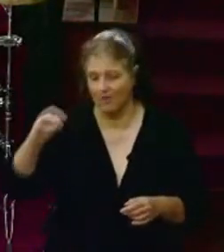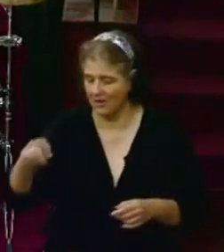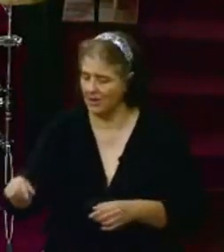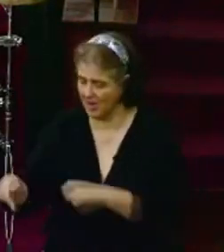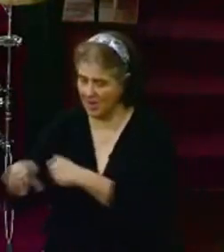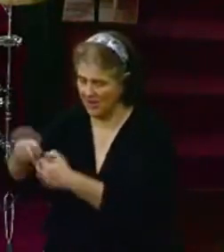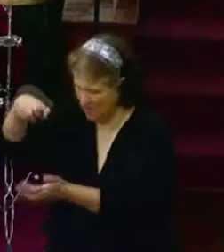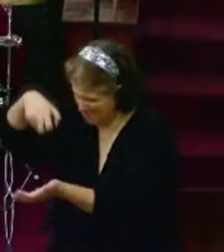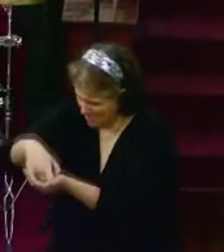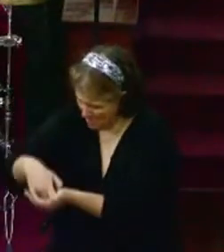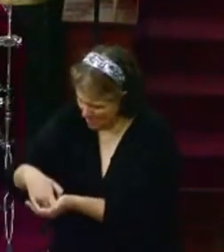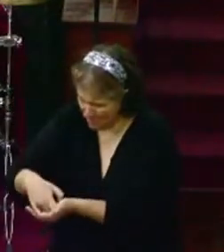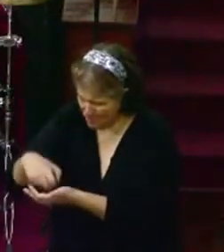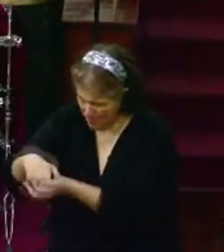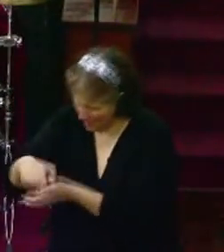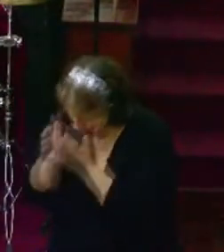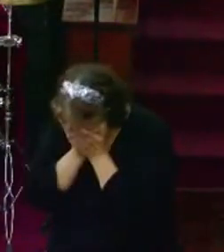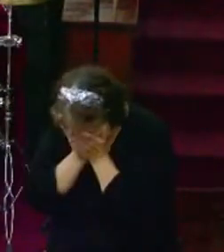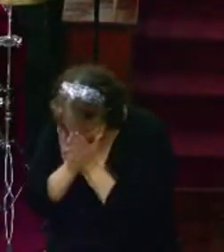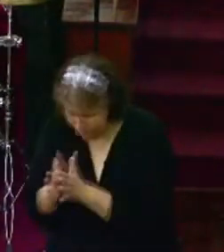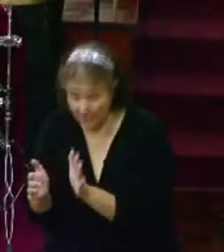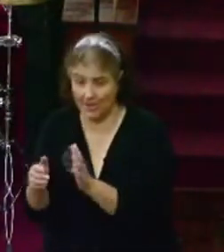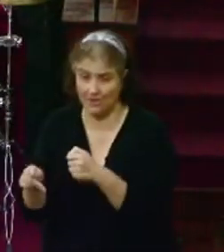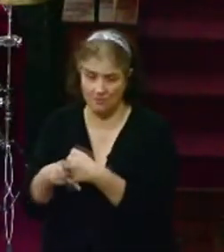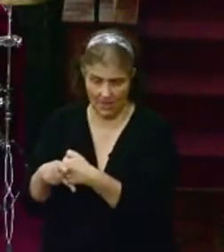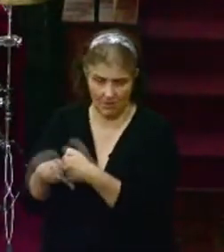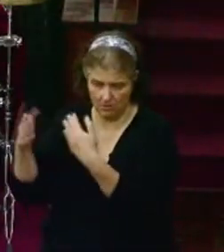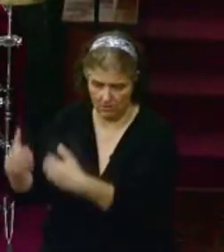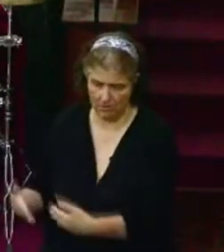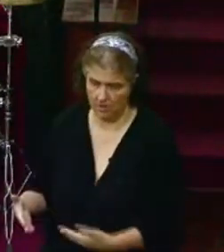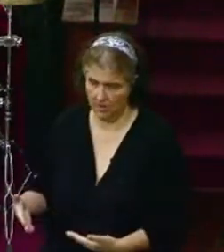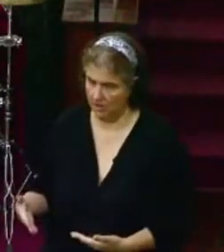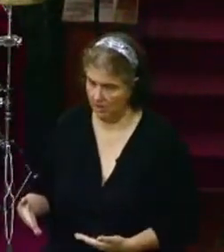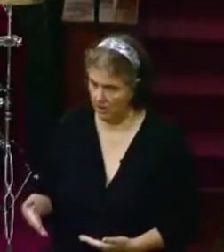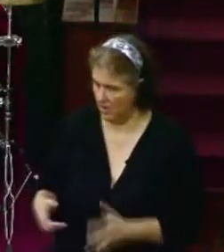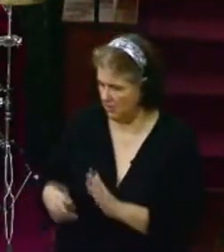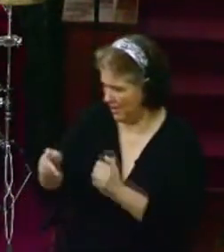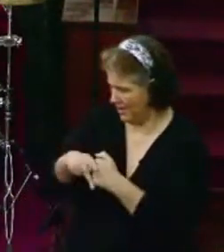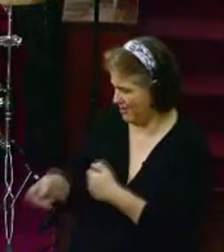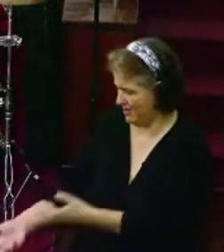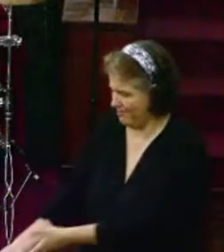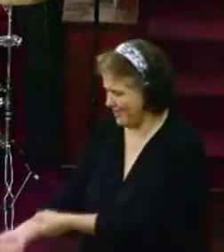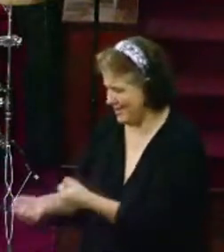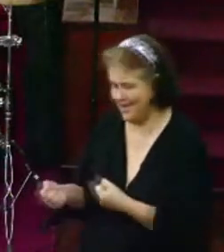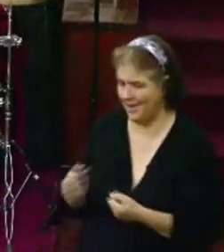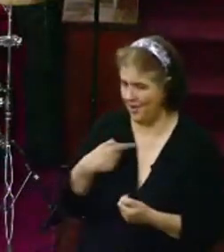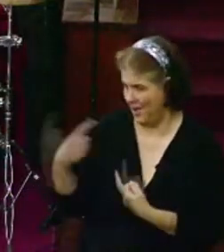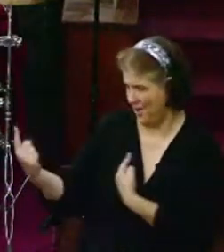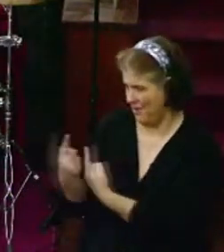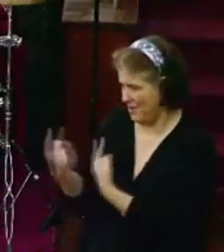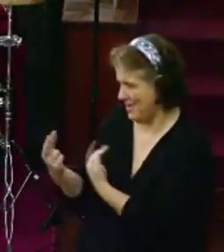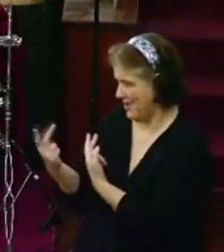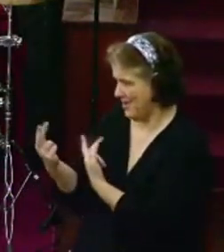treinado, discipulado, orientado. O texto não nos dá a informação do que aconteceu com ele após esse momento. Mas